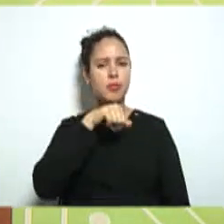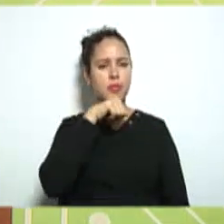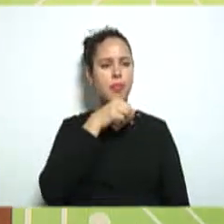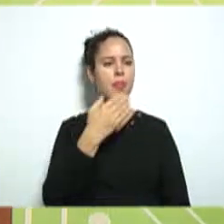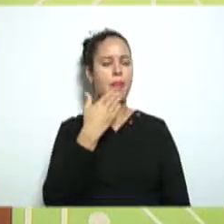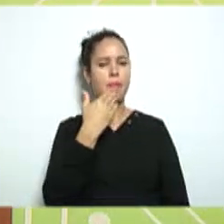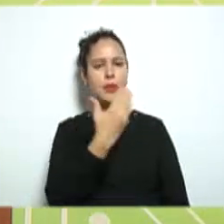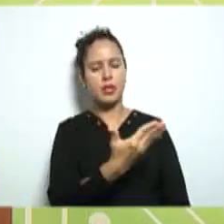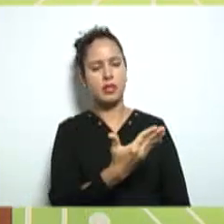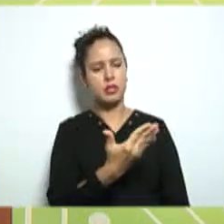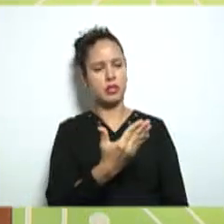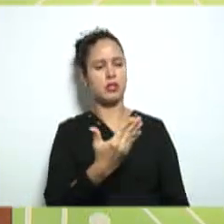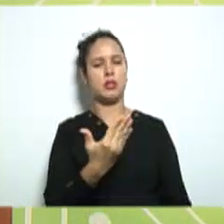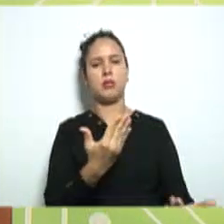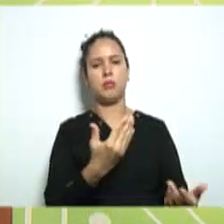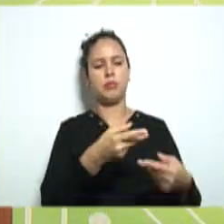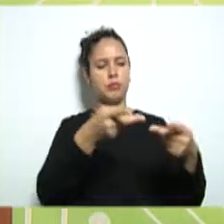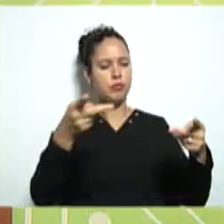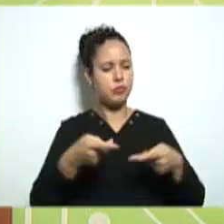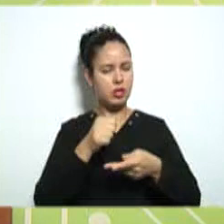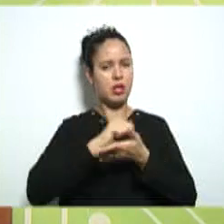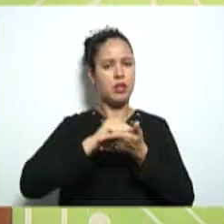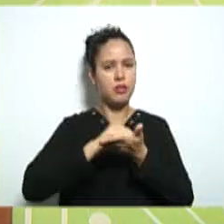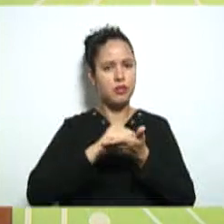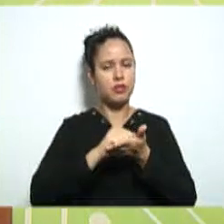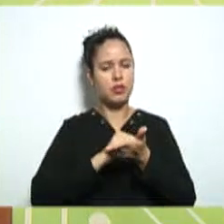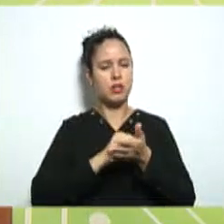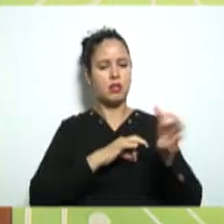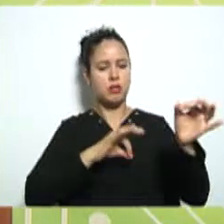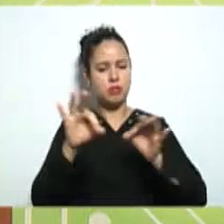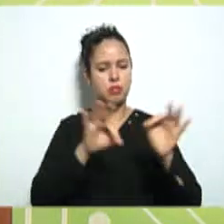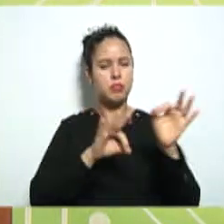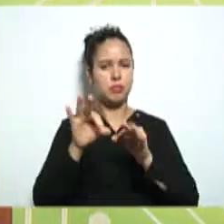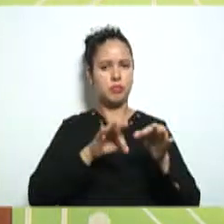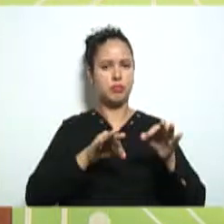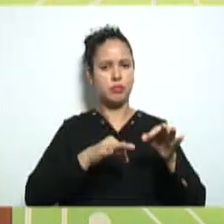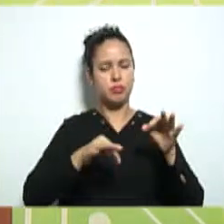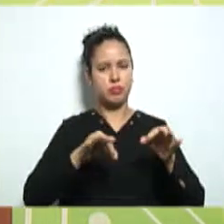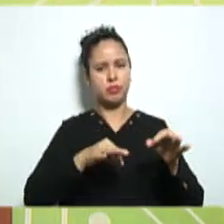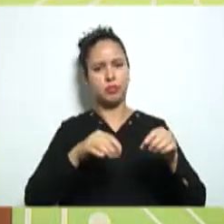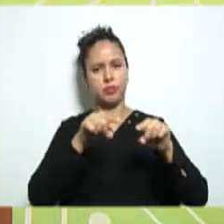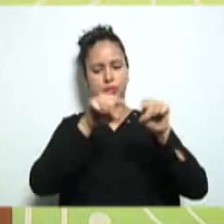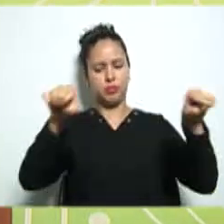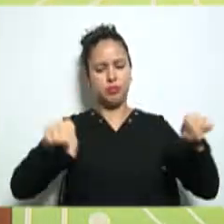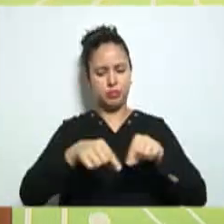louça, arruma o quarto, lava a casa do cachorro.